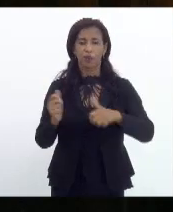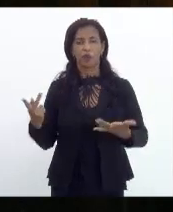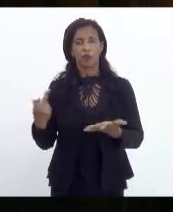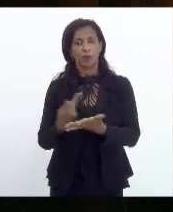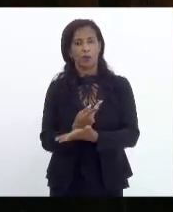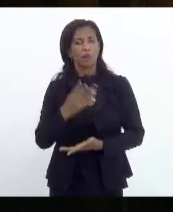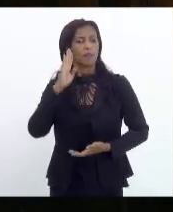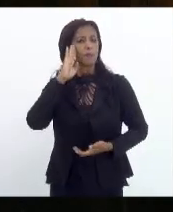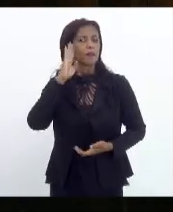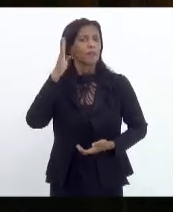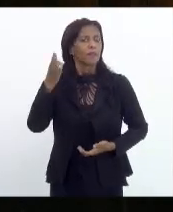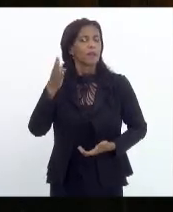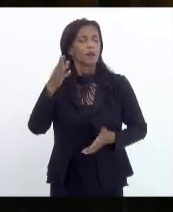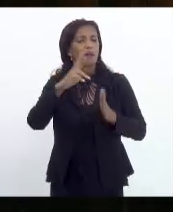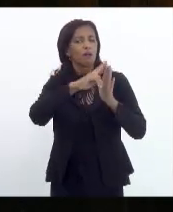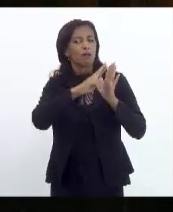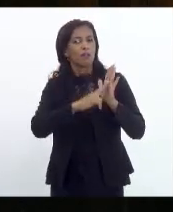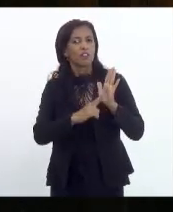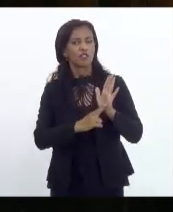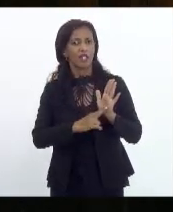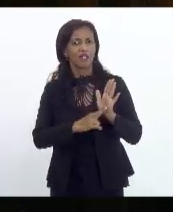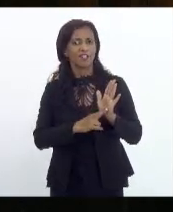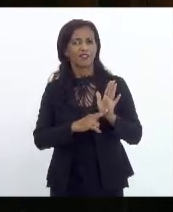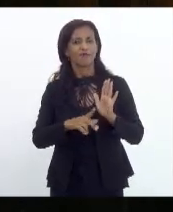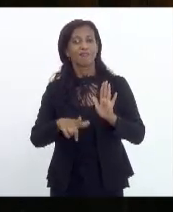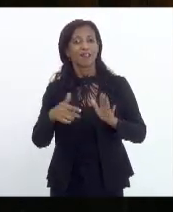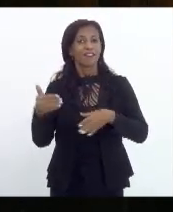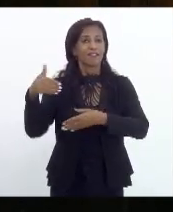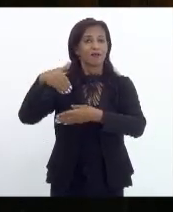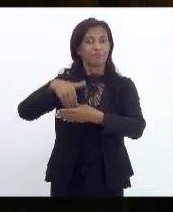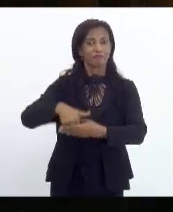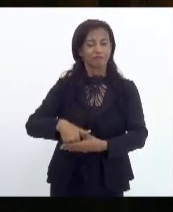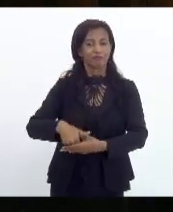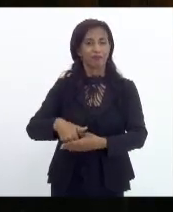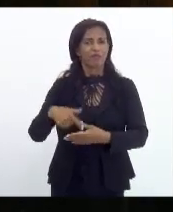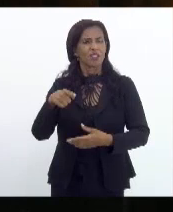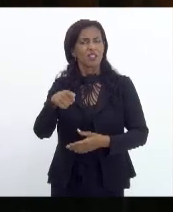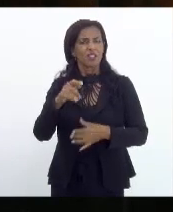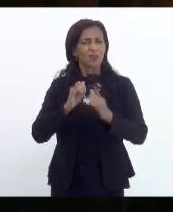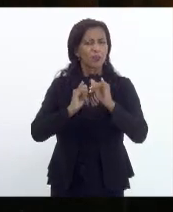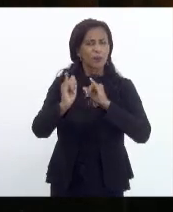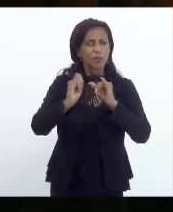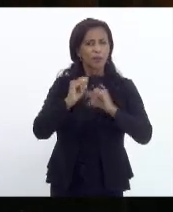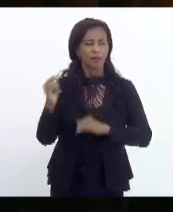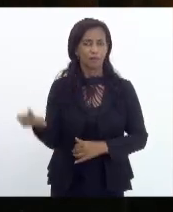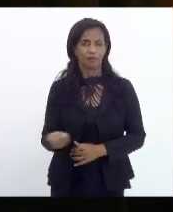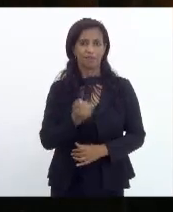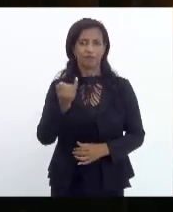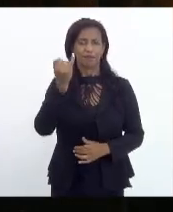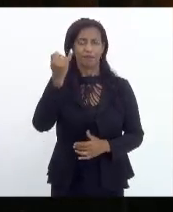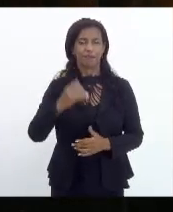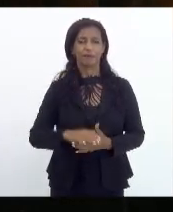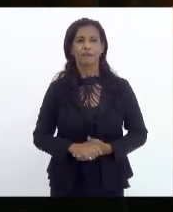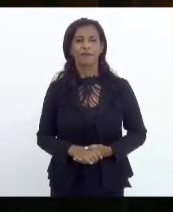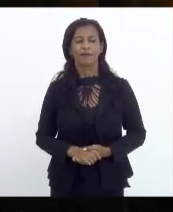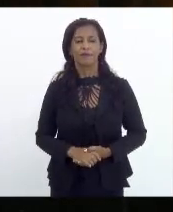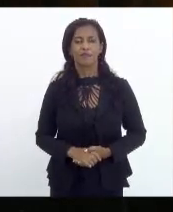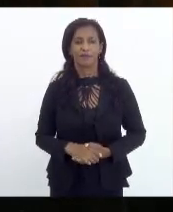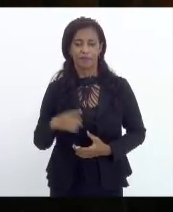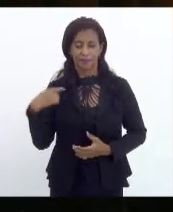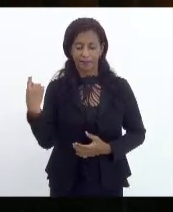estão acontecendo principalmente nas regras eleitorais E e essa notícia é importante não é